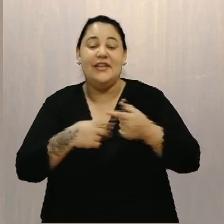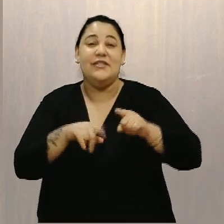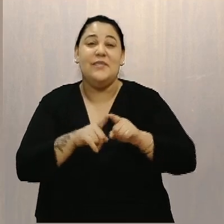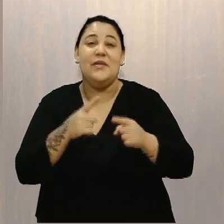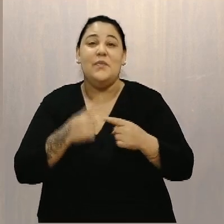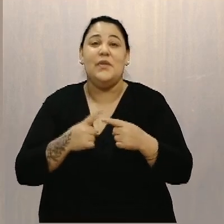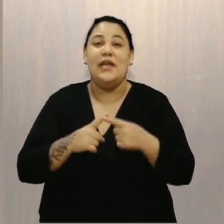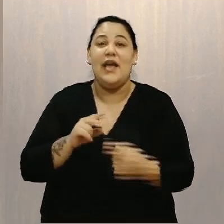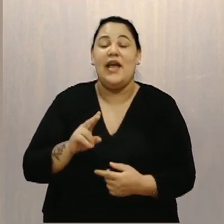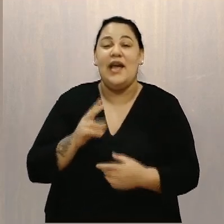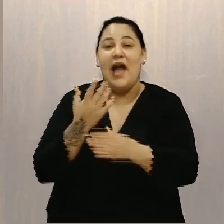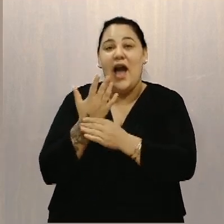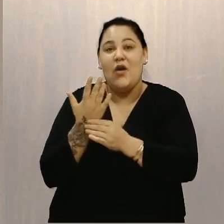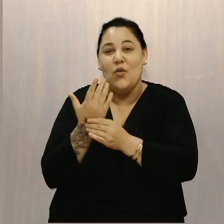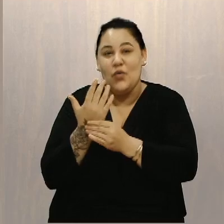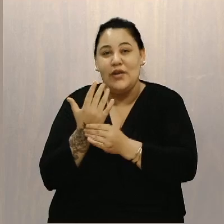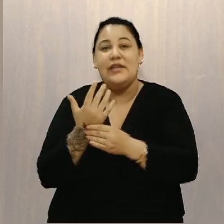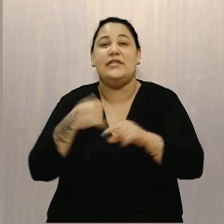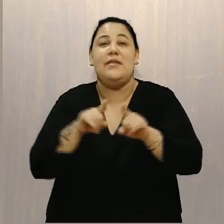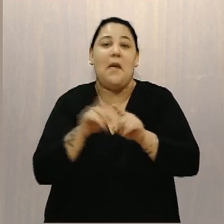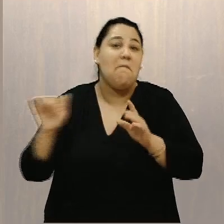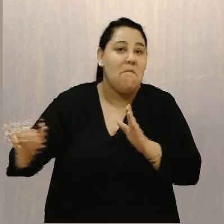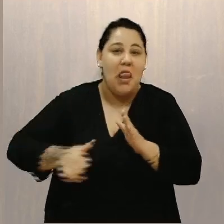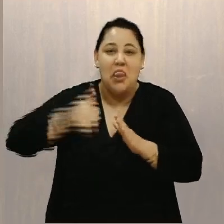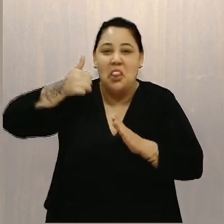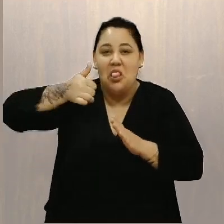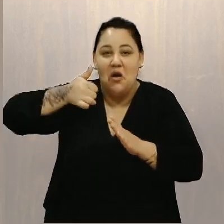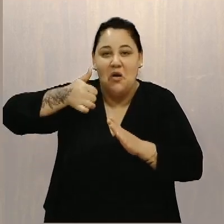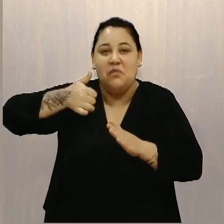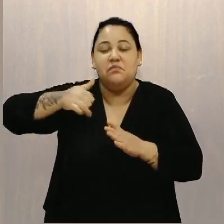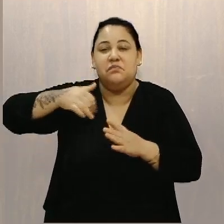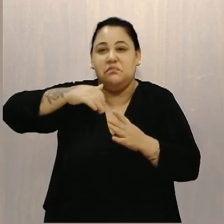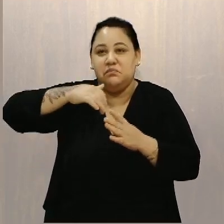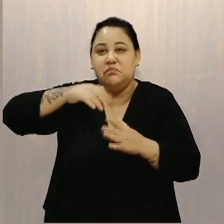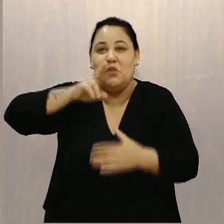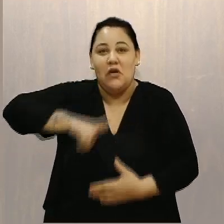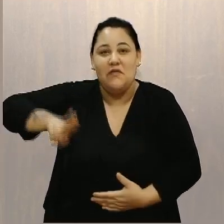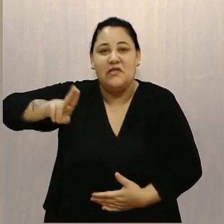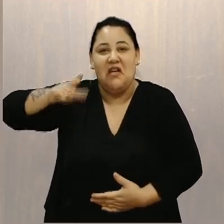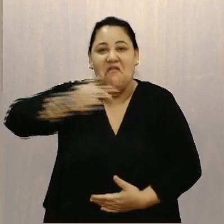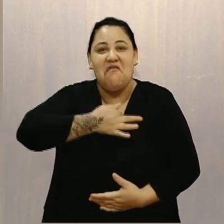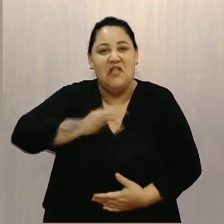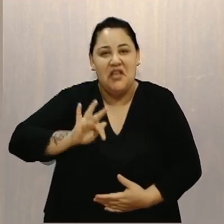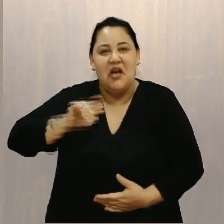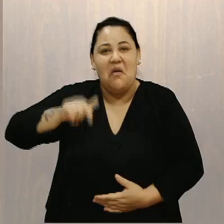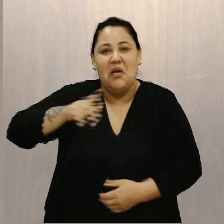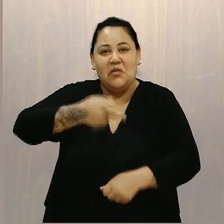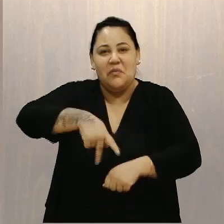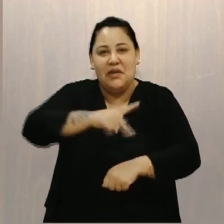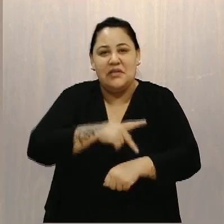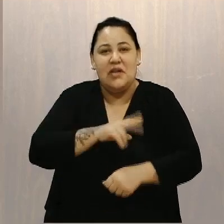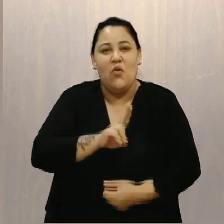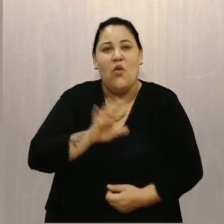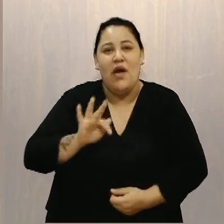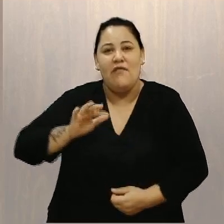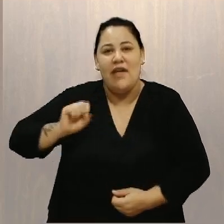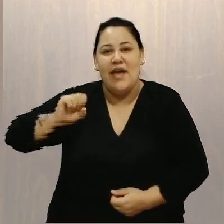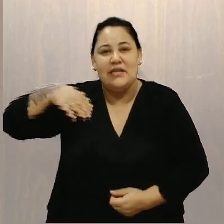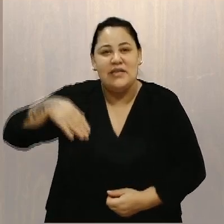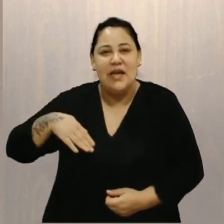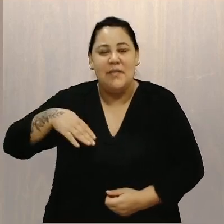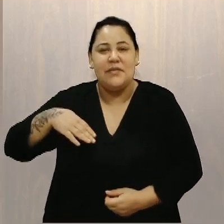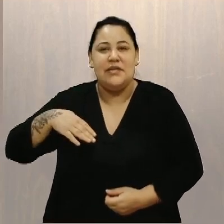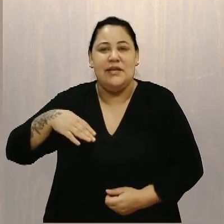a URGS, ela é a melhor universidade federal do país. A UFSM em Santa Maria